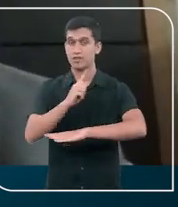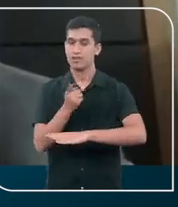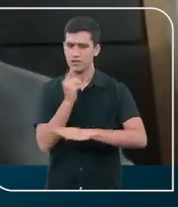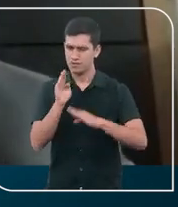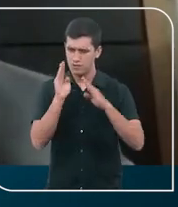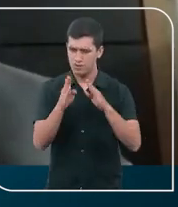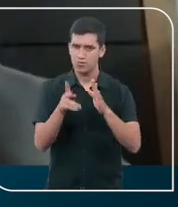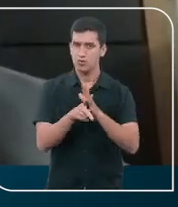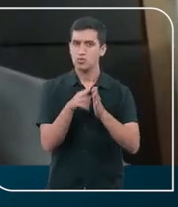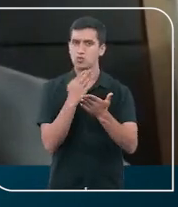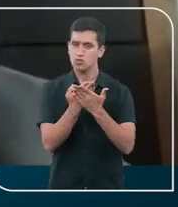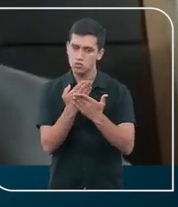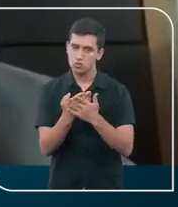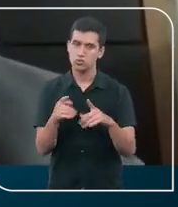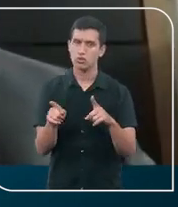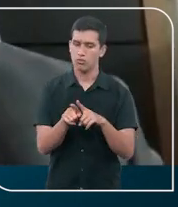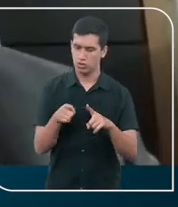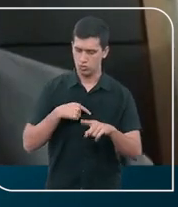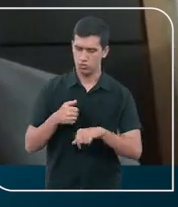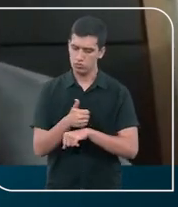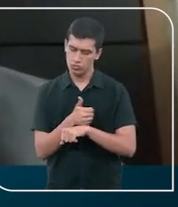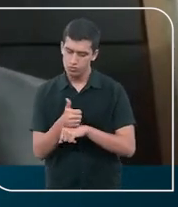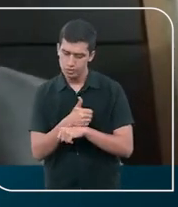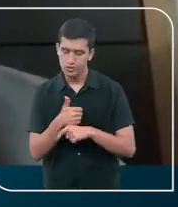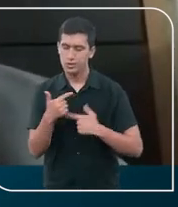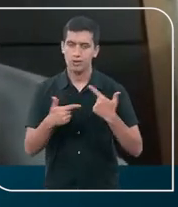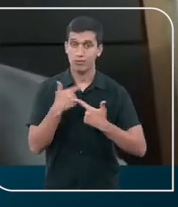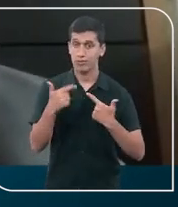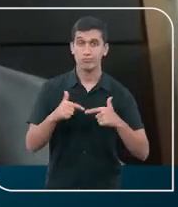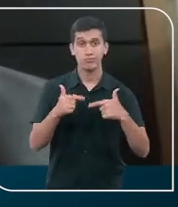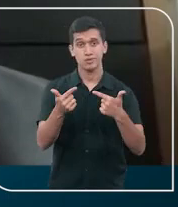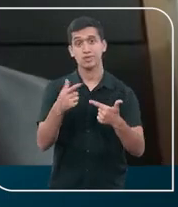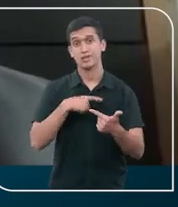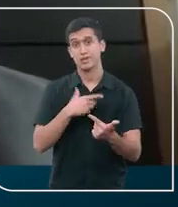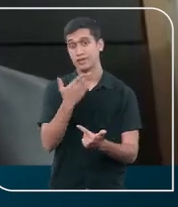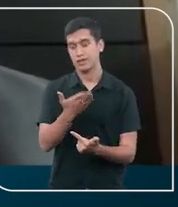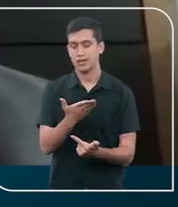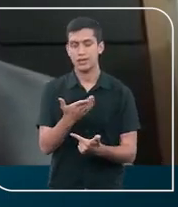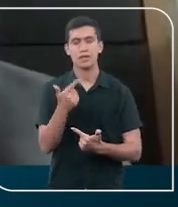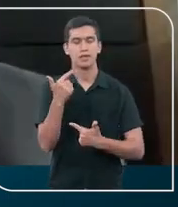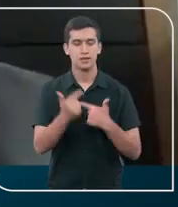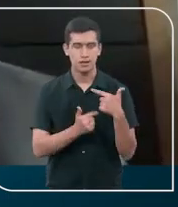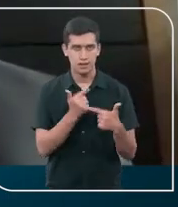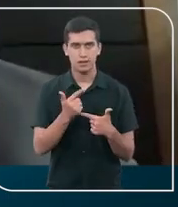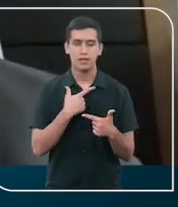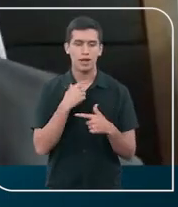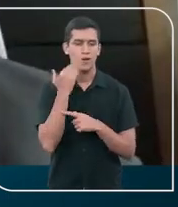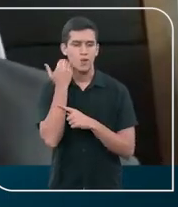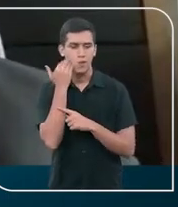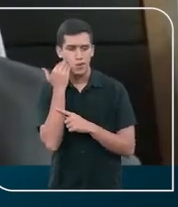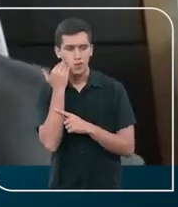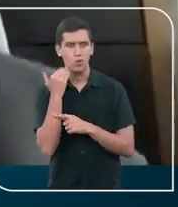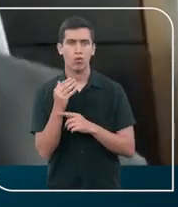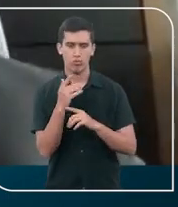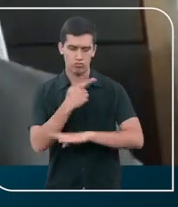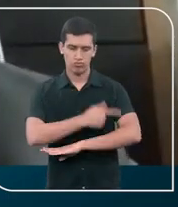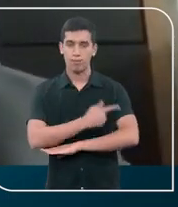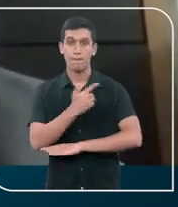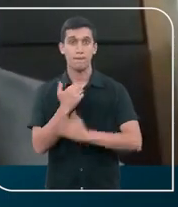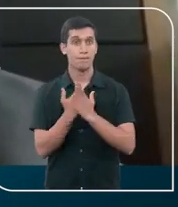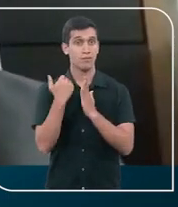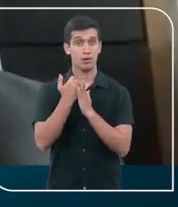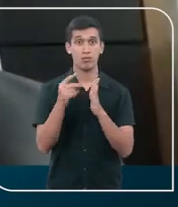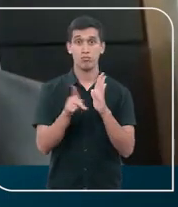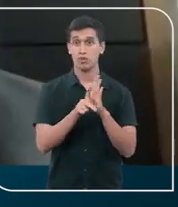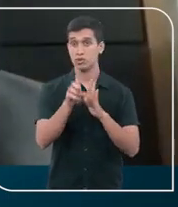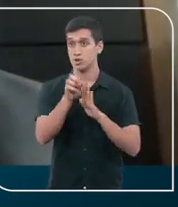estudo, mas de atuação também profissional, e eu tenho tido uma atuação que procura compreender o condomínio para além do direito de propriedade,